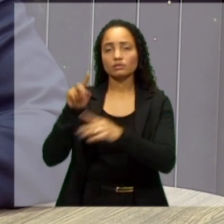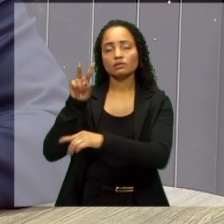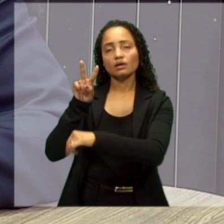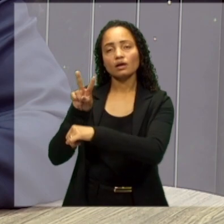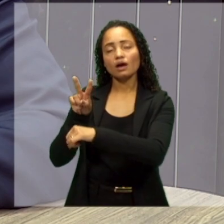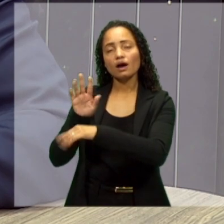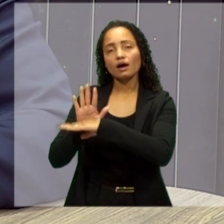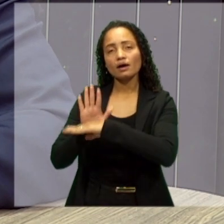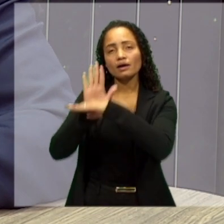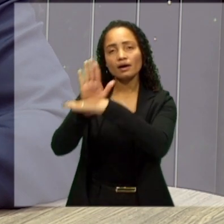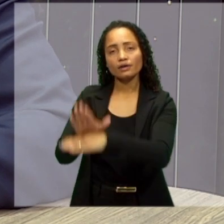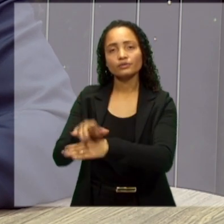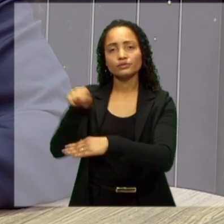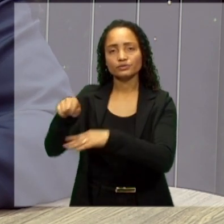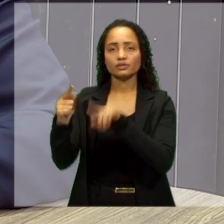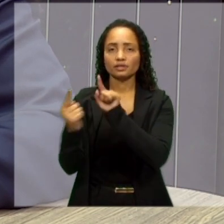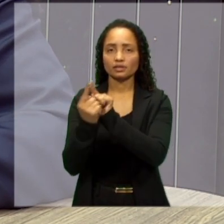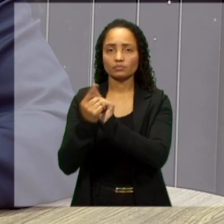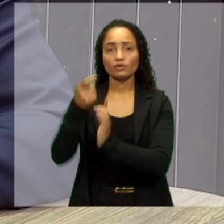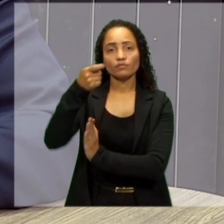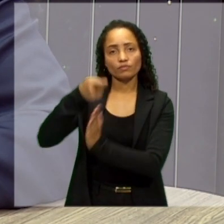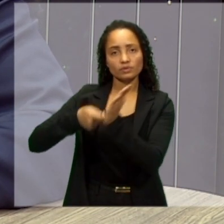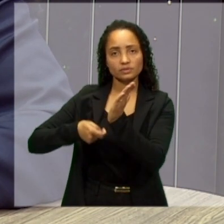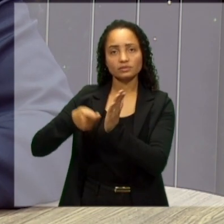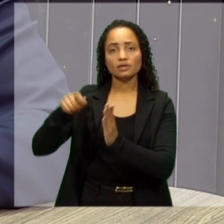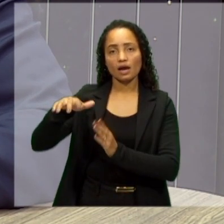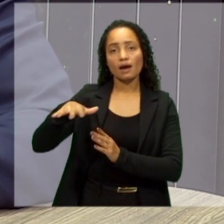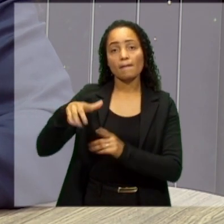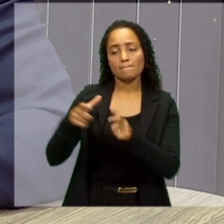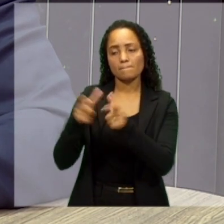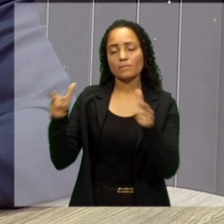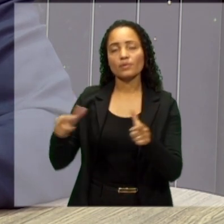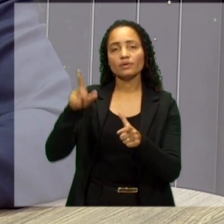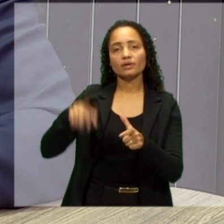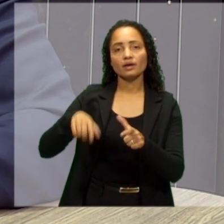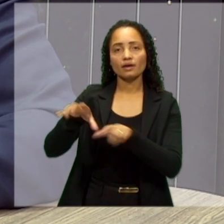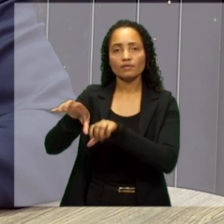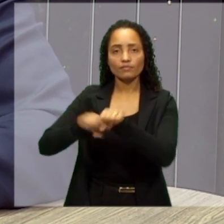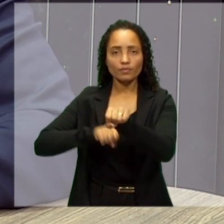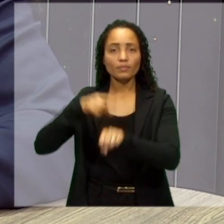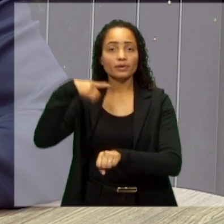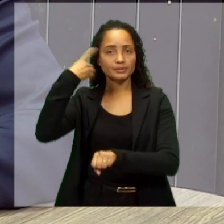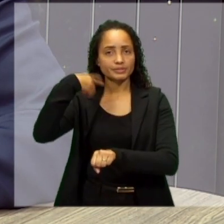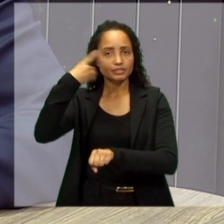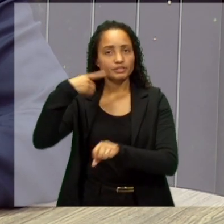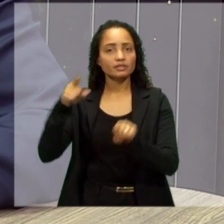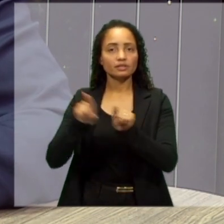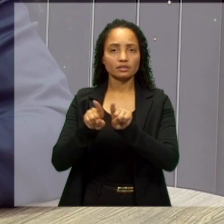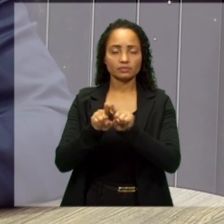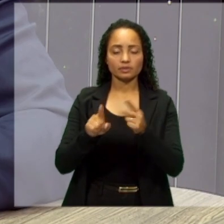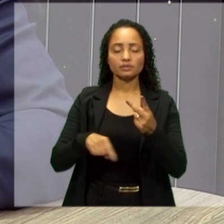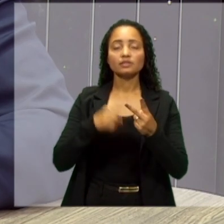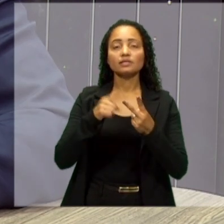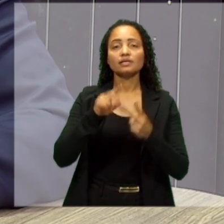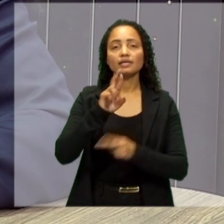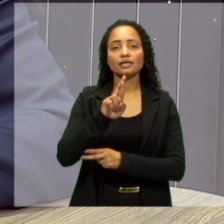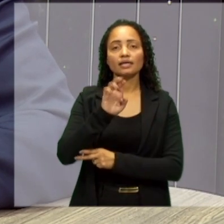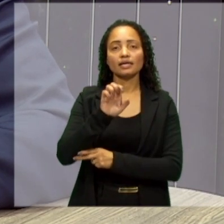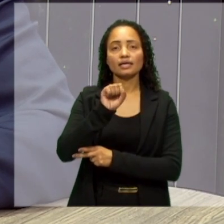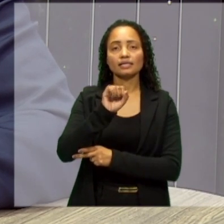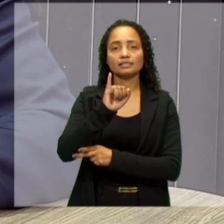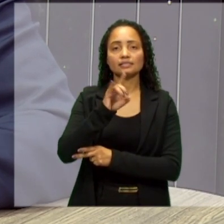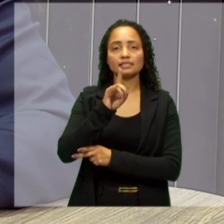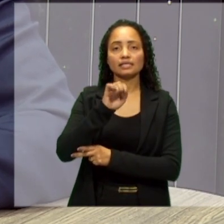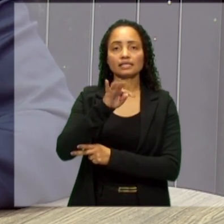públicos concursados, a maioria formada em Direito também. E além de uma residente, que é uma pessoa formada em